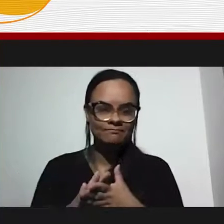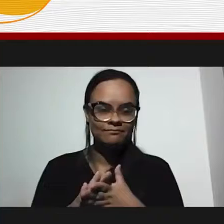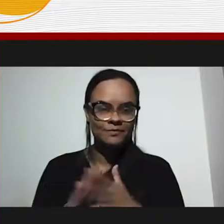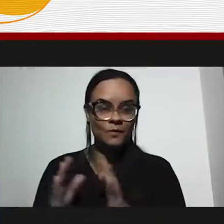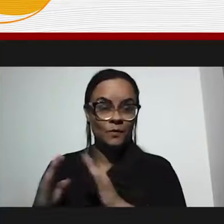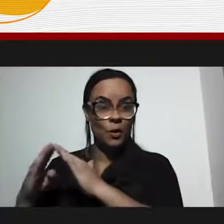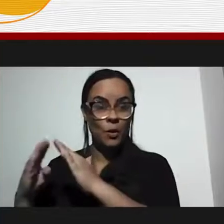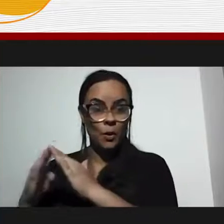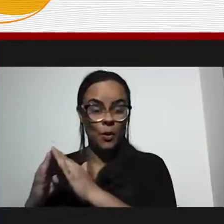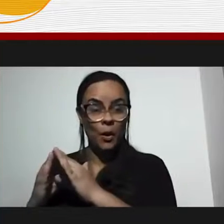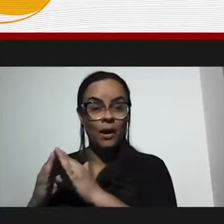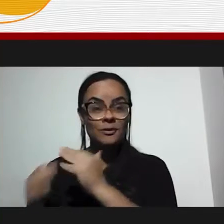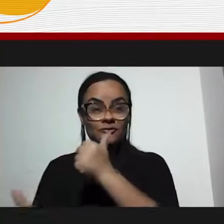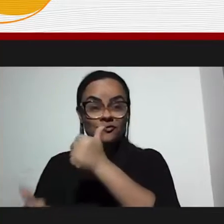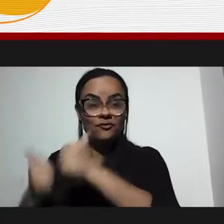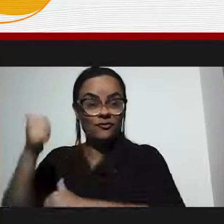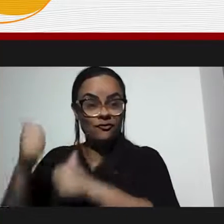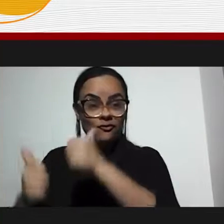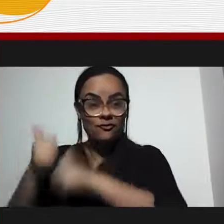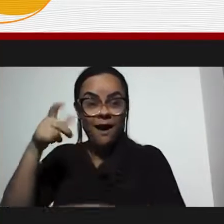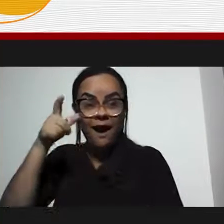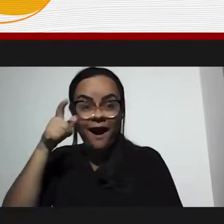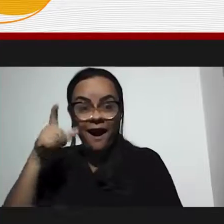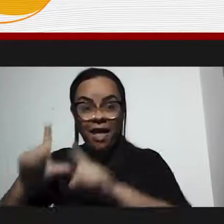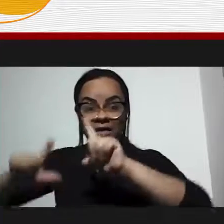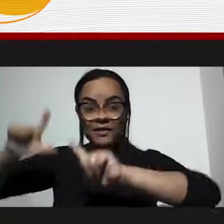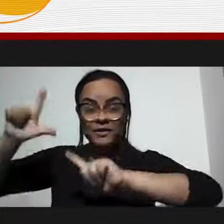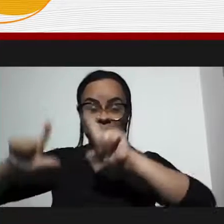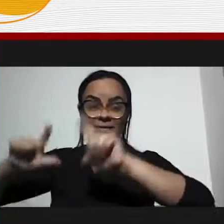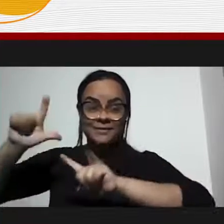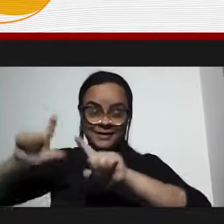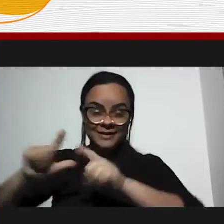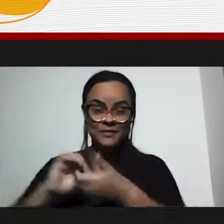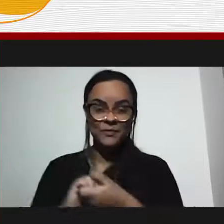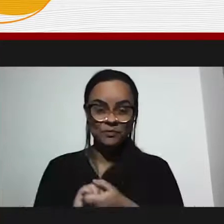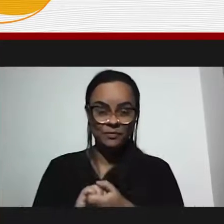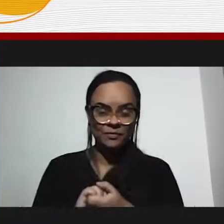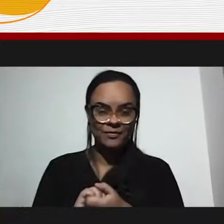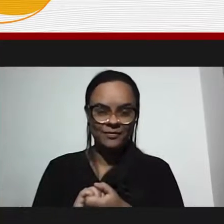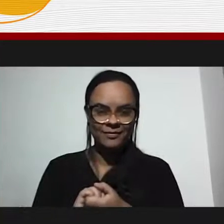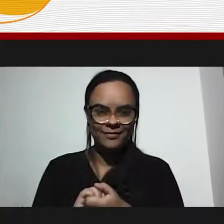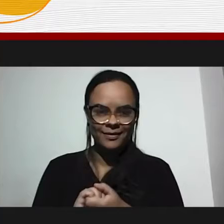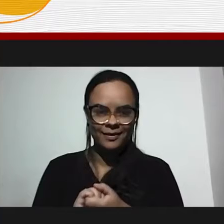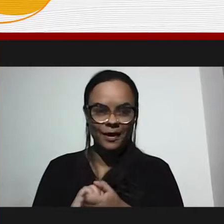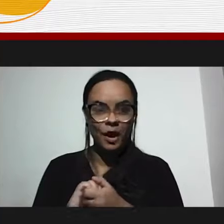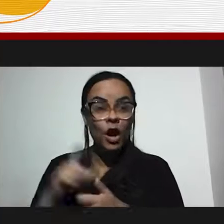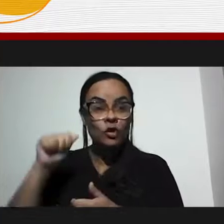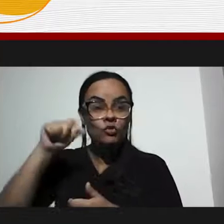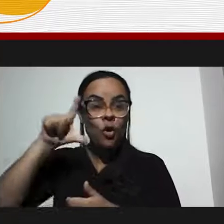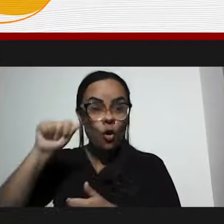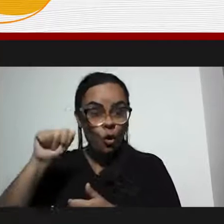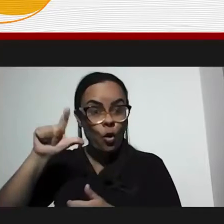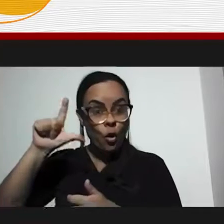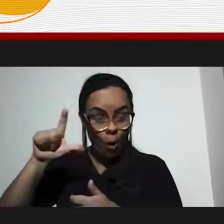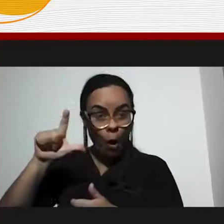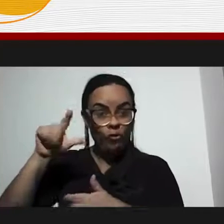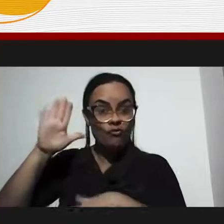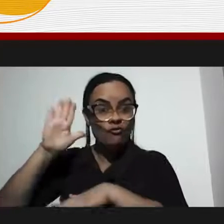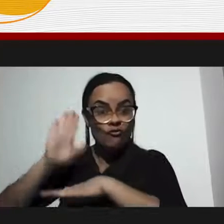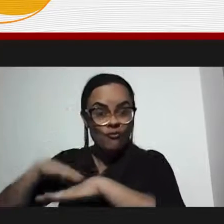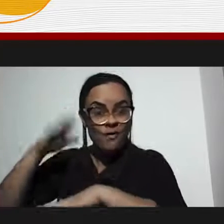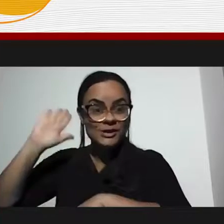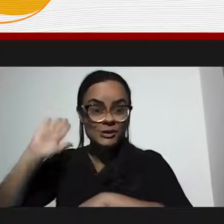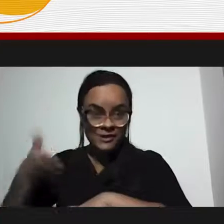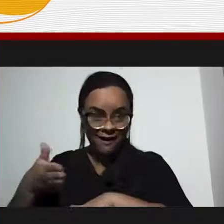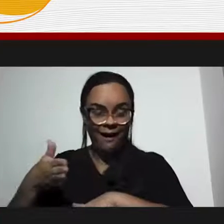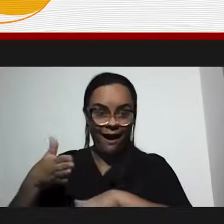assistindo Vasco e Flamengo, Flamengo e Vasco, inclusive o Cruz Maltino já fez um gol, então, se alguém gritar alguma coisa, é por causa